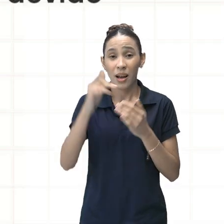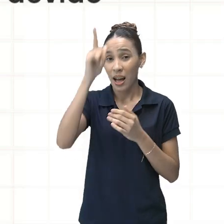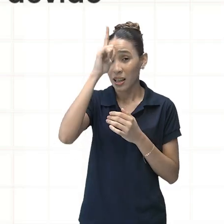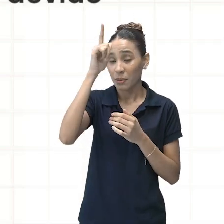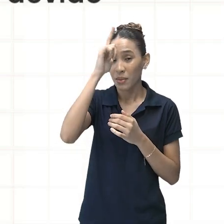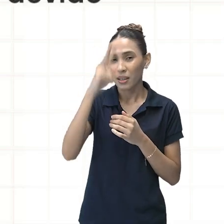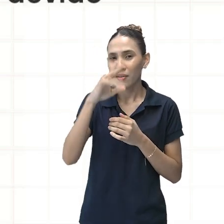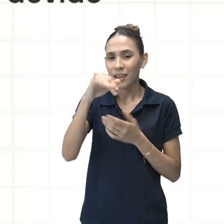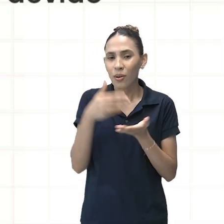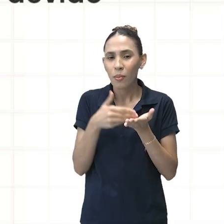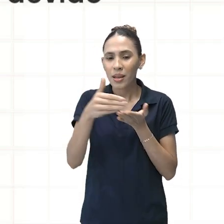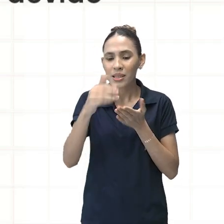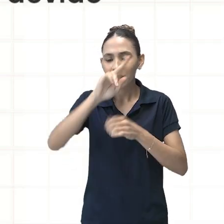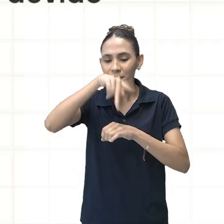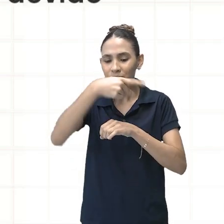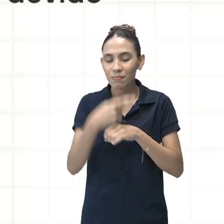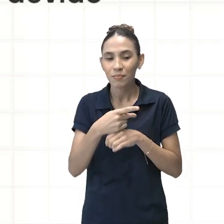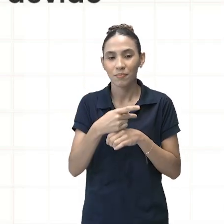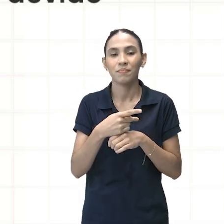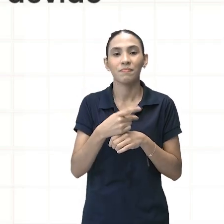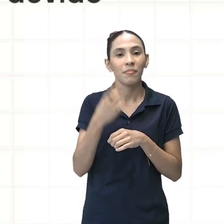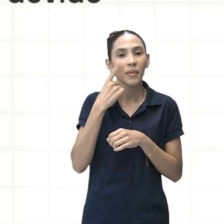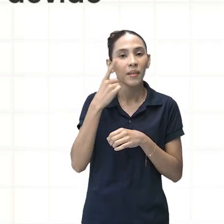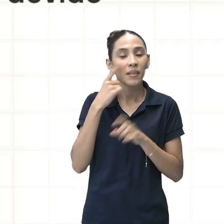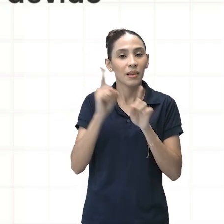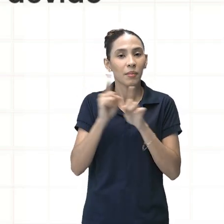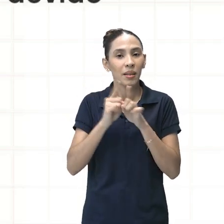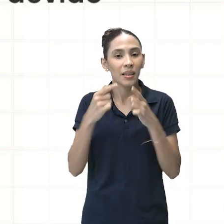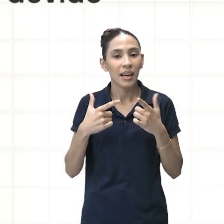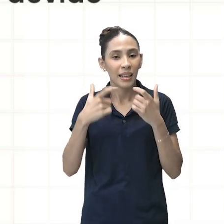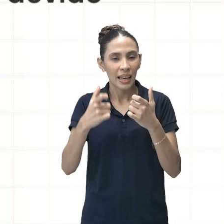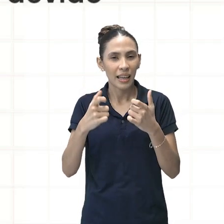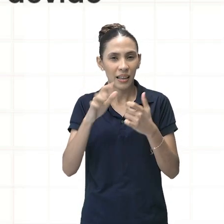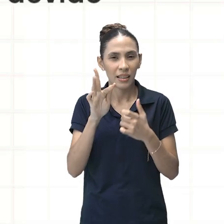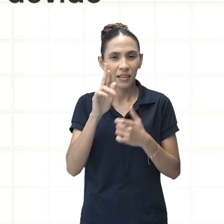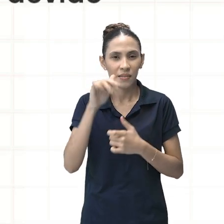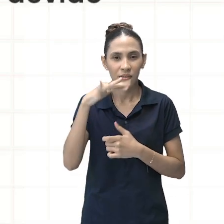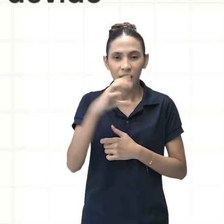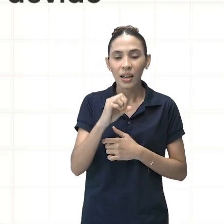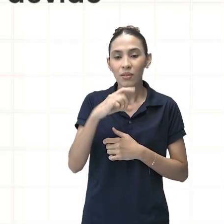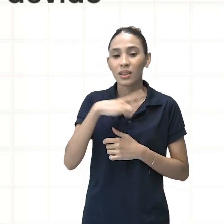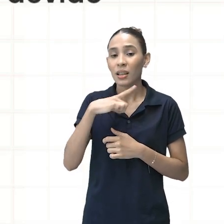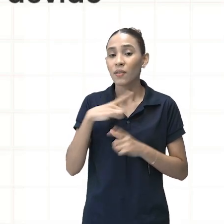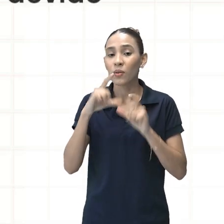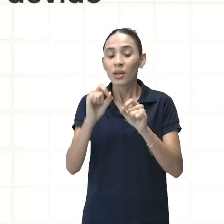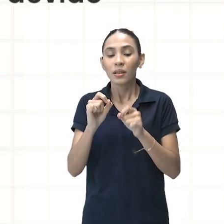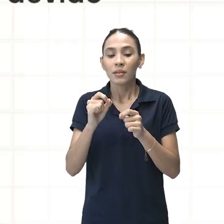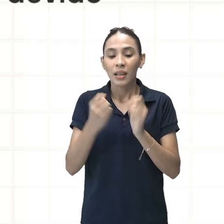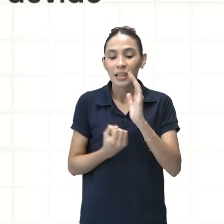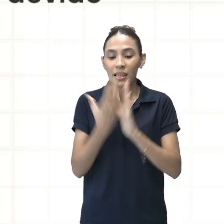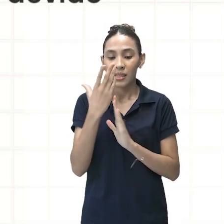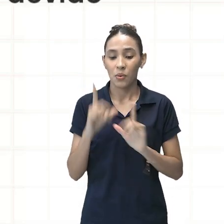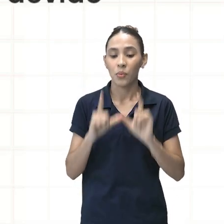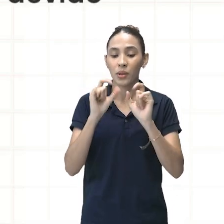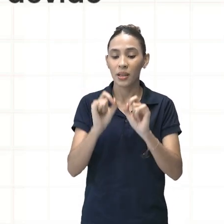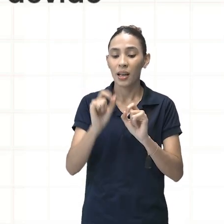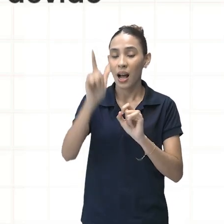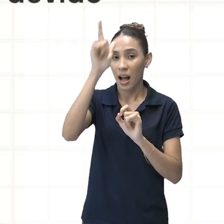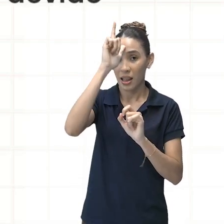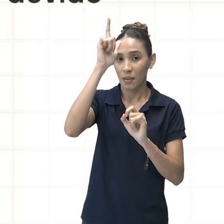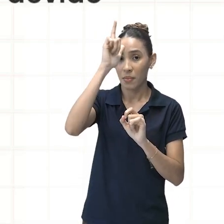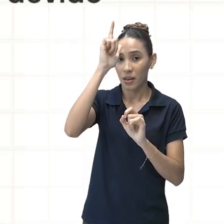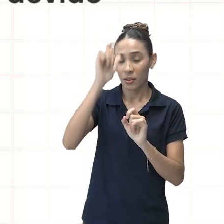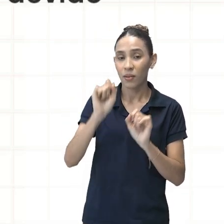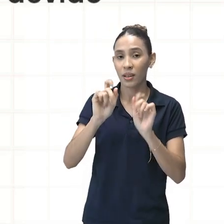Alemanha ela vai começar a se formar depois. A gente acabou de ver na Guerra Franco-Prussiana que surgiu ali a formação da